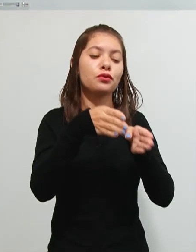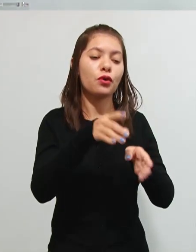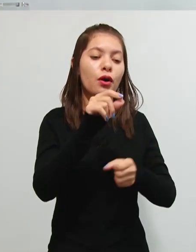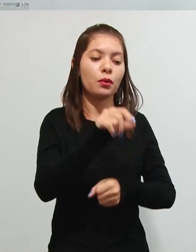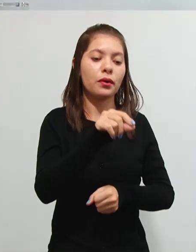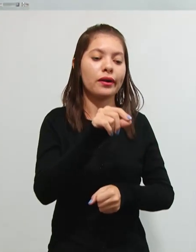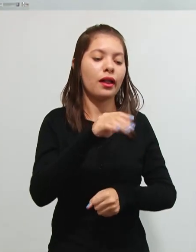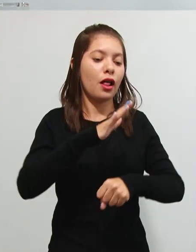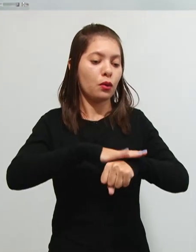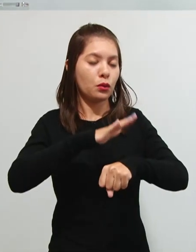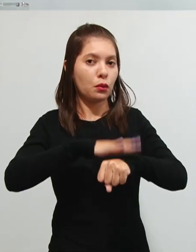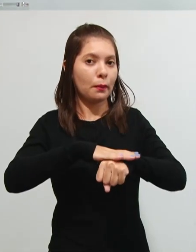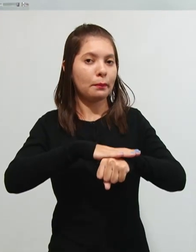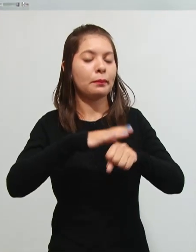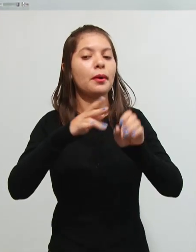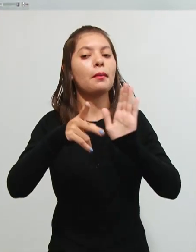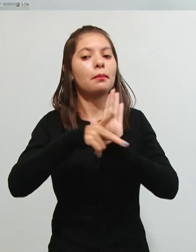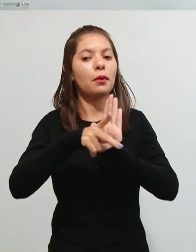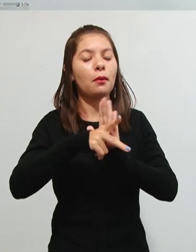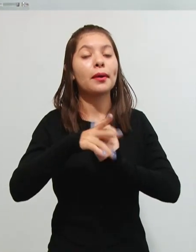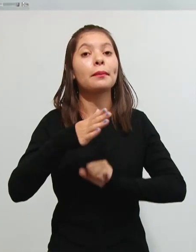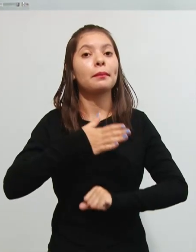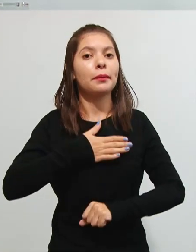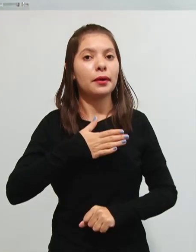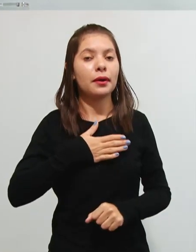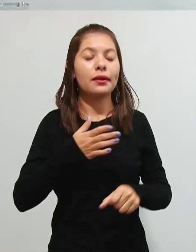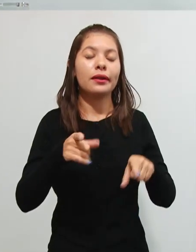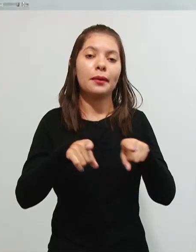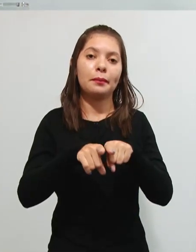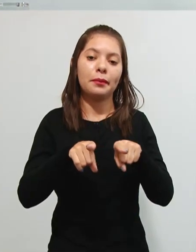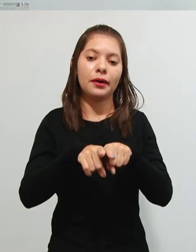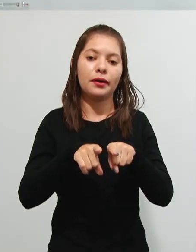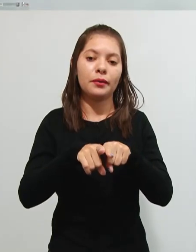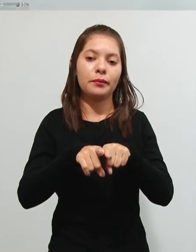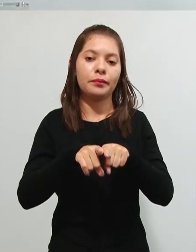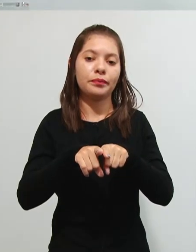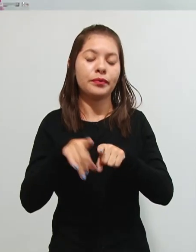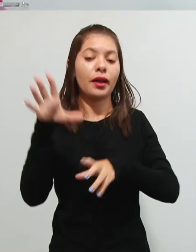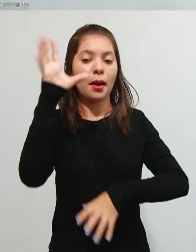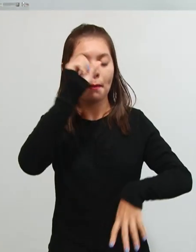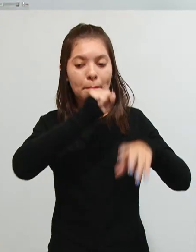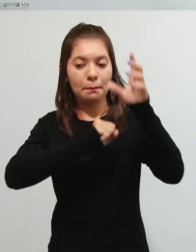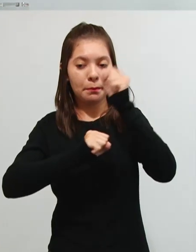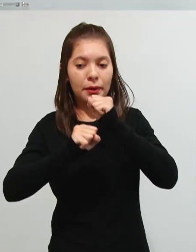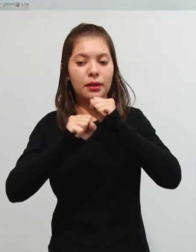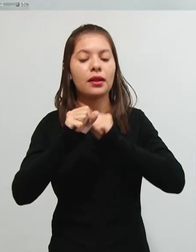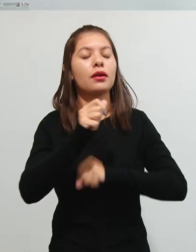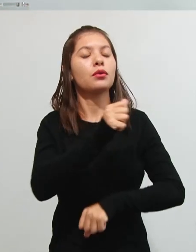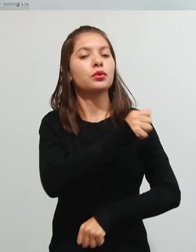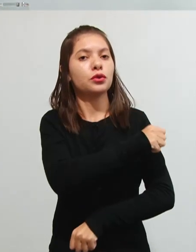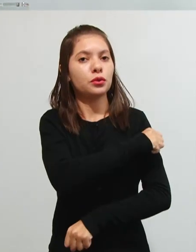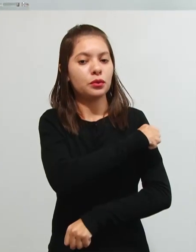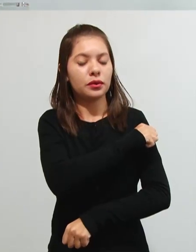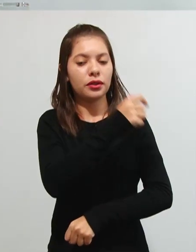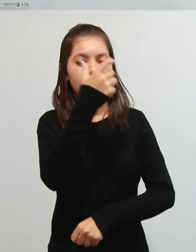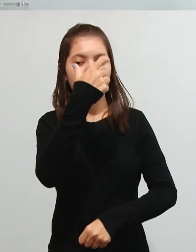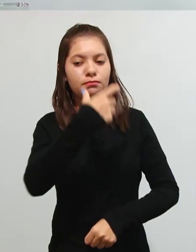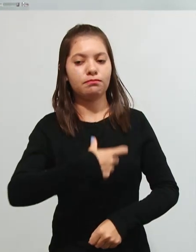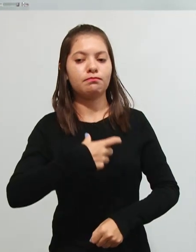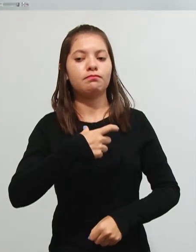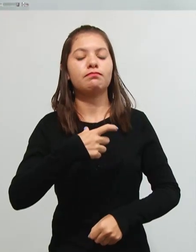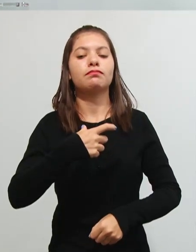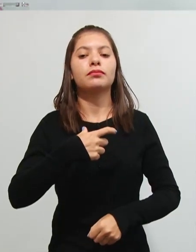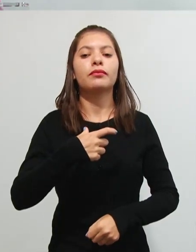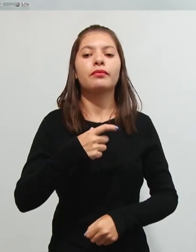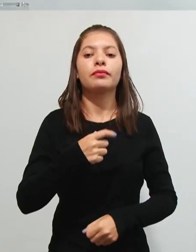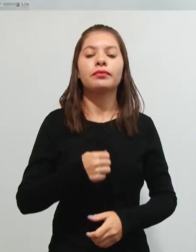da autonomia e também na autoaprendizagem do estudante e na formação daquilo